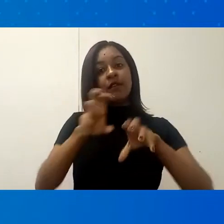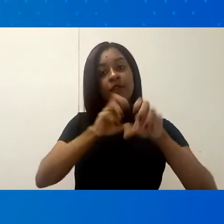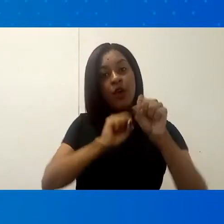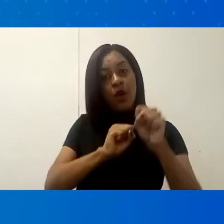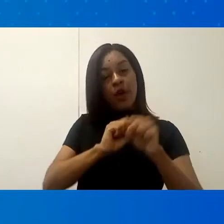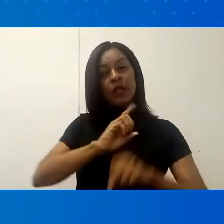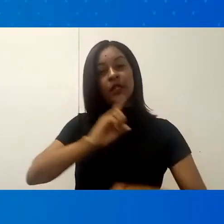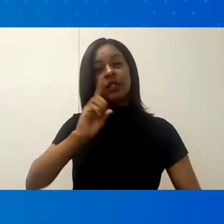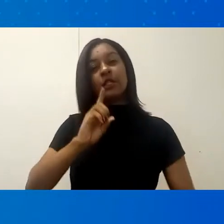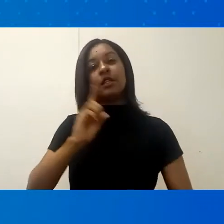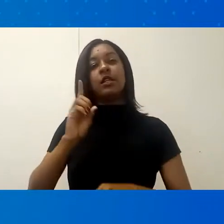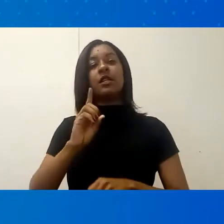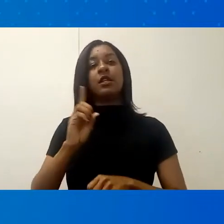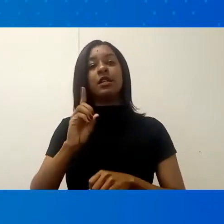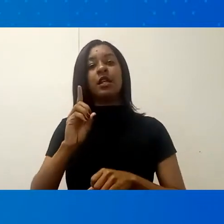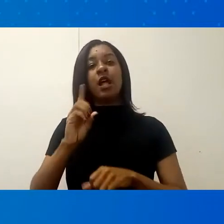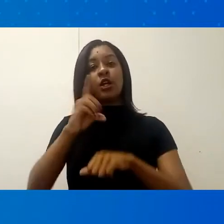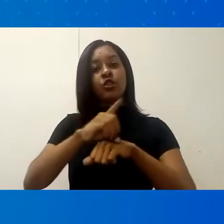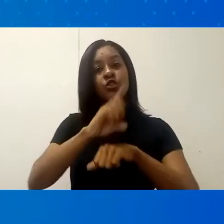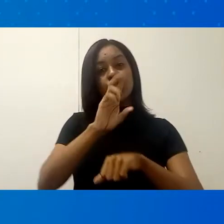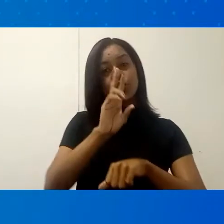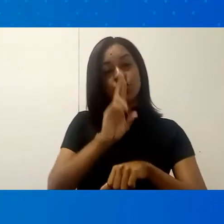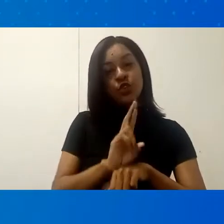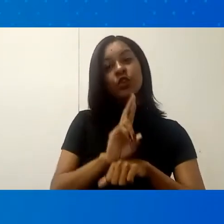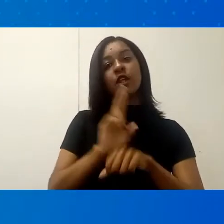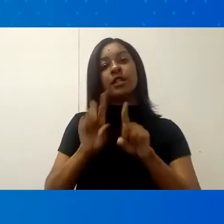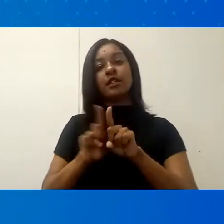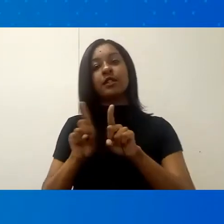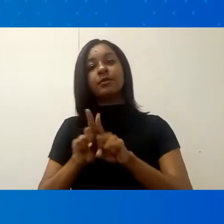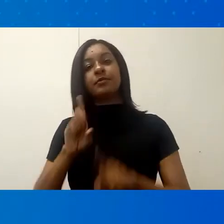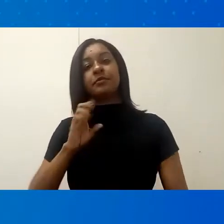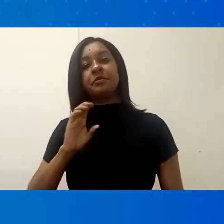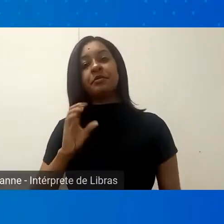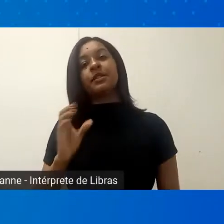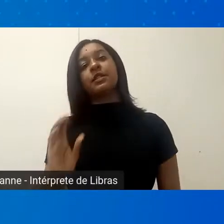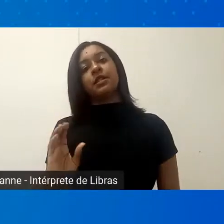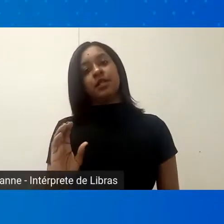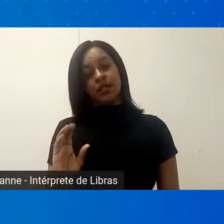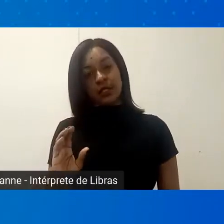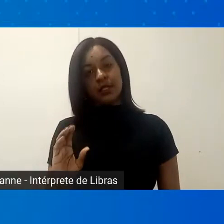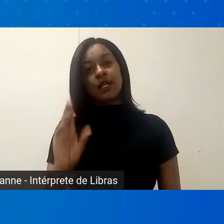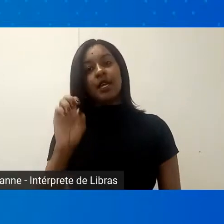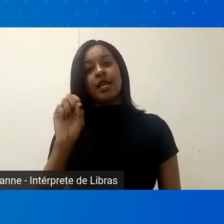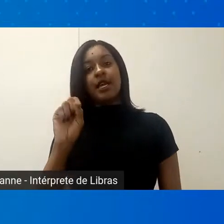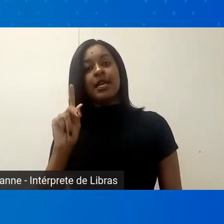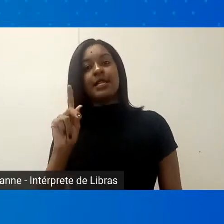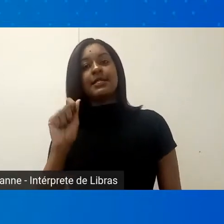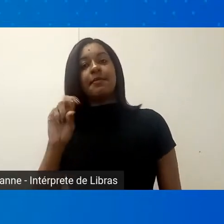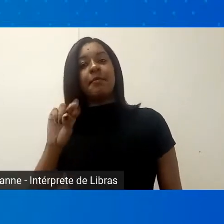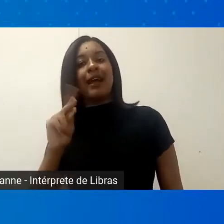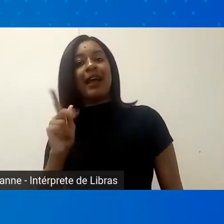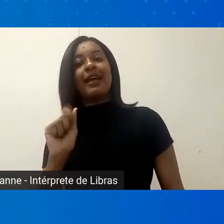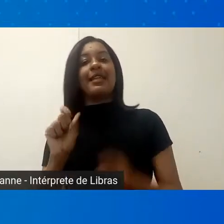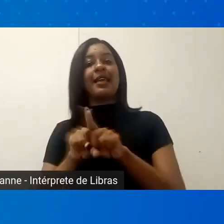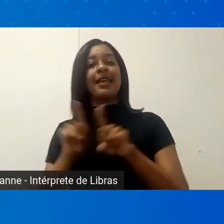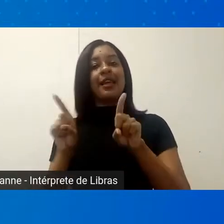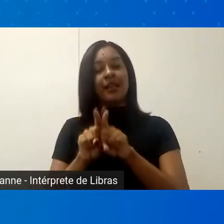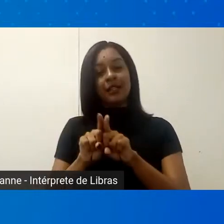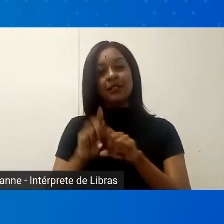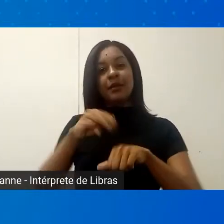doutorado e o doutorado em ciências pela Universidade Católica na Bélgica e mestrado em ciências